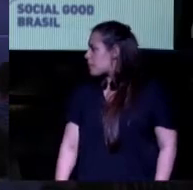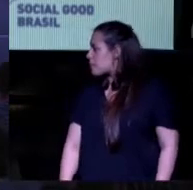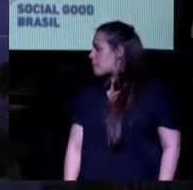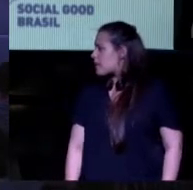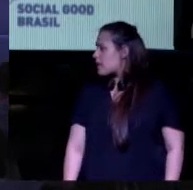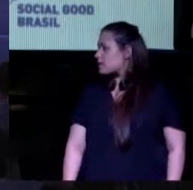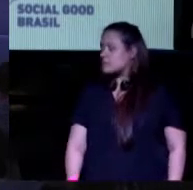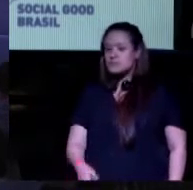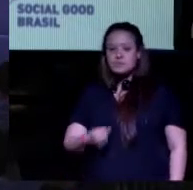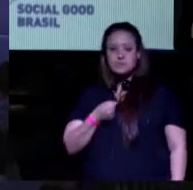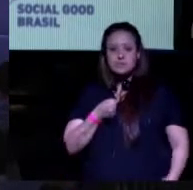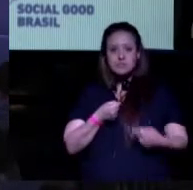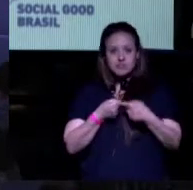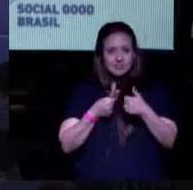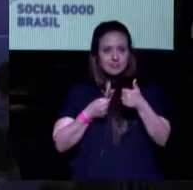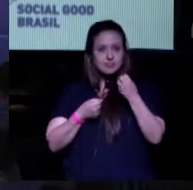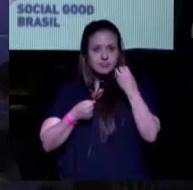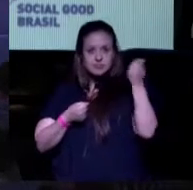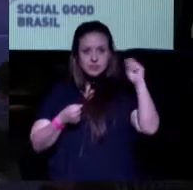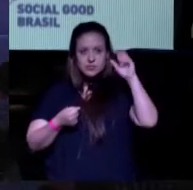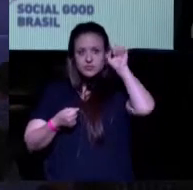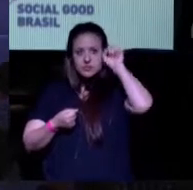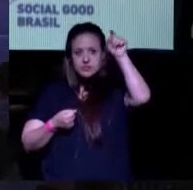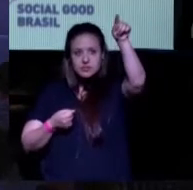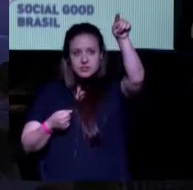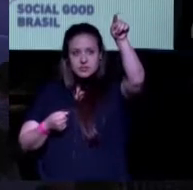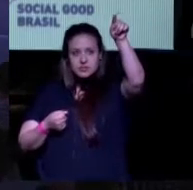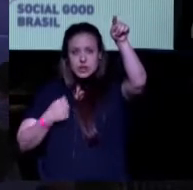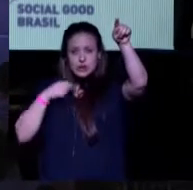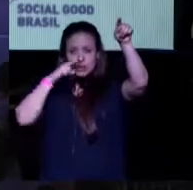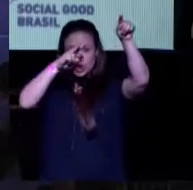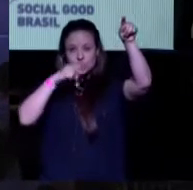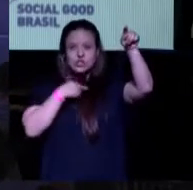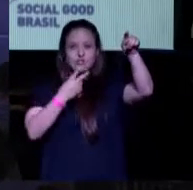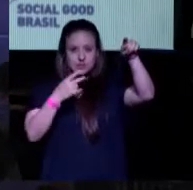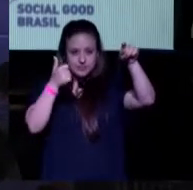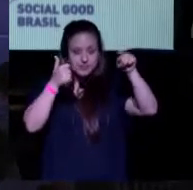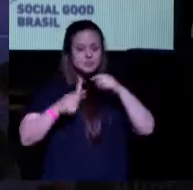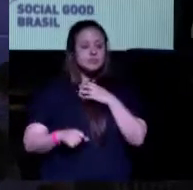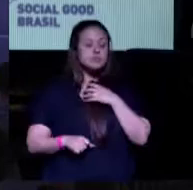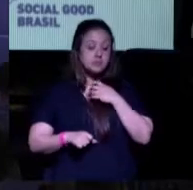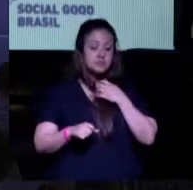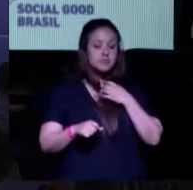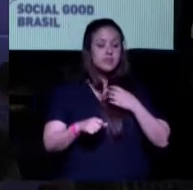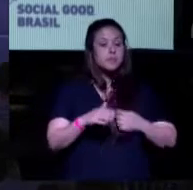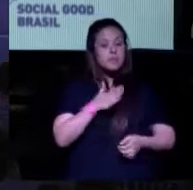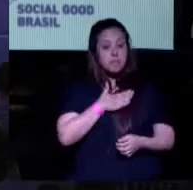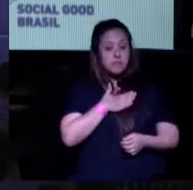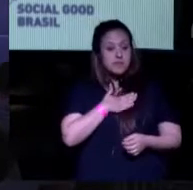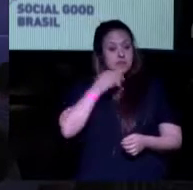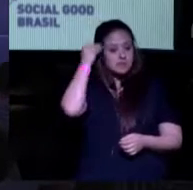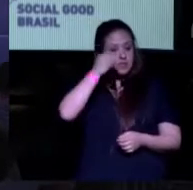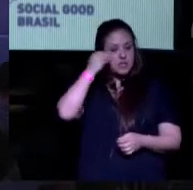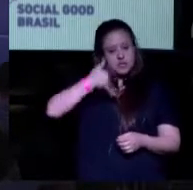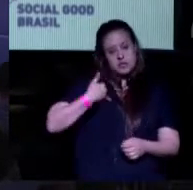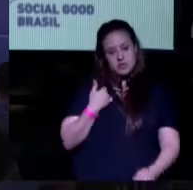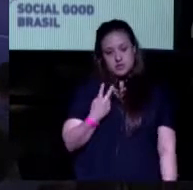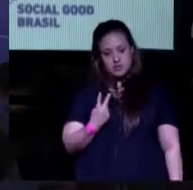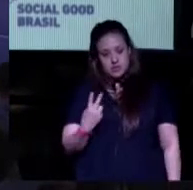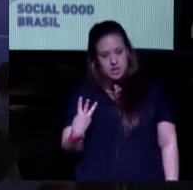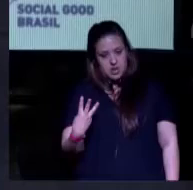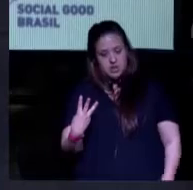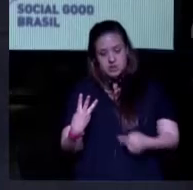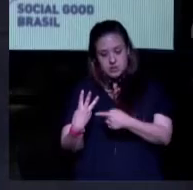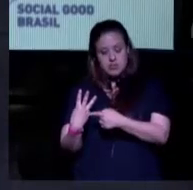alô dá pra ouvir e falar um pouquinho mais forte então a minha experiência eu com 23 anos até os